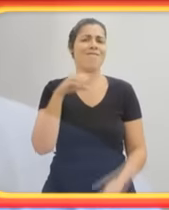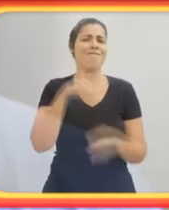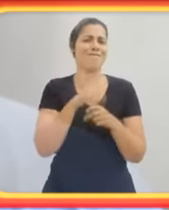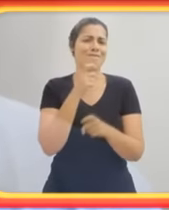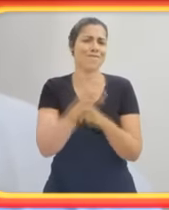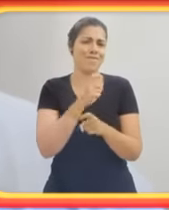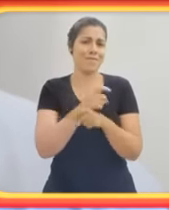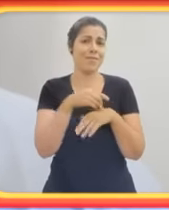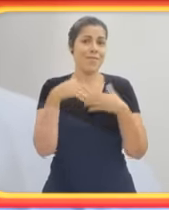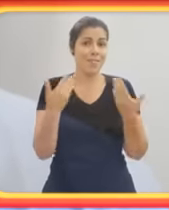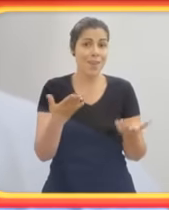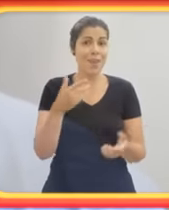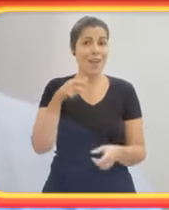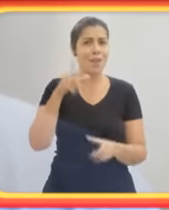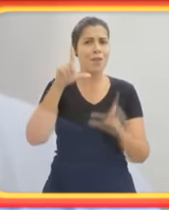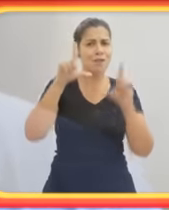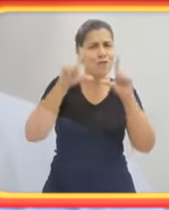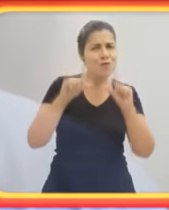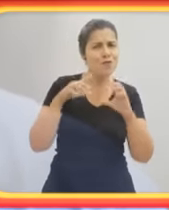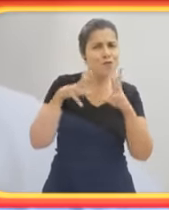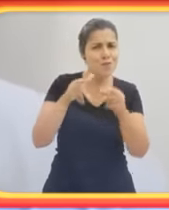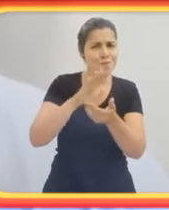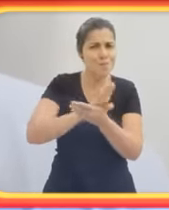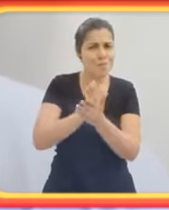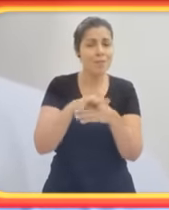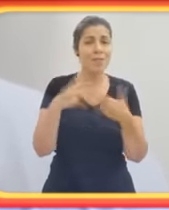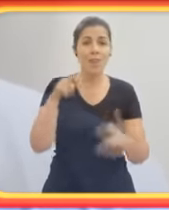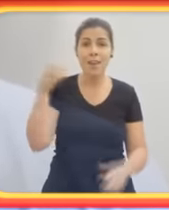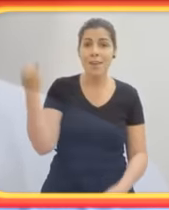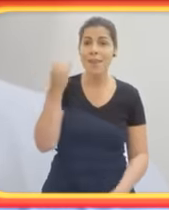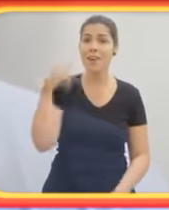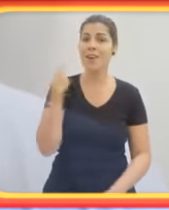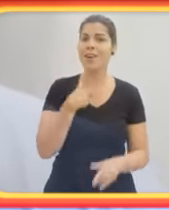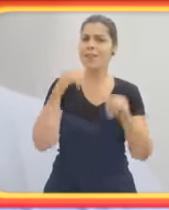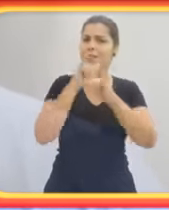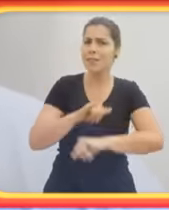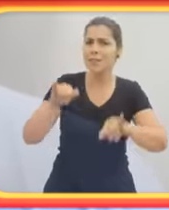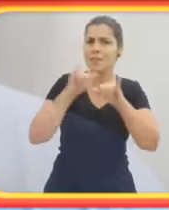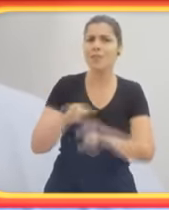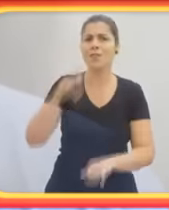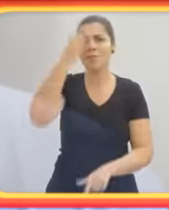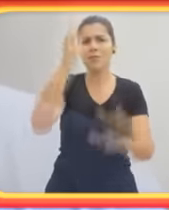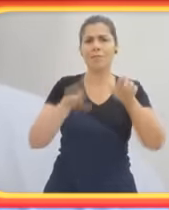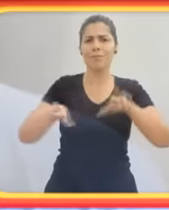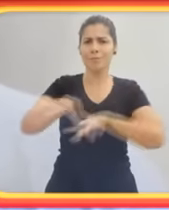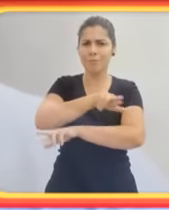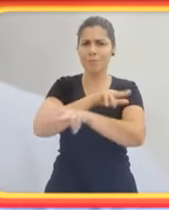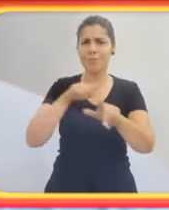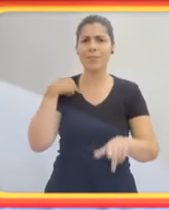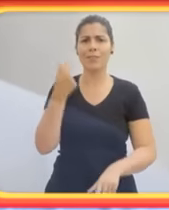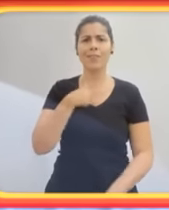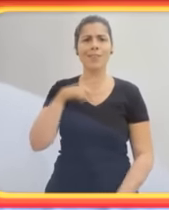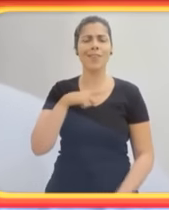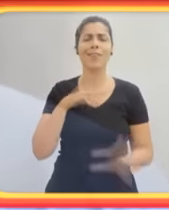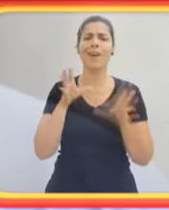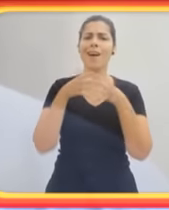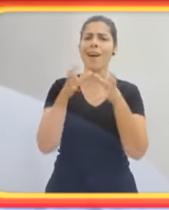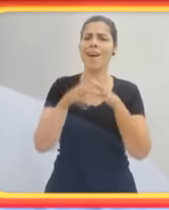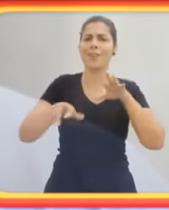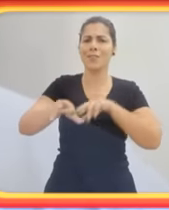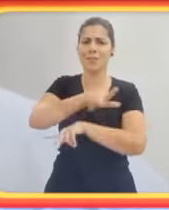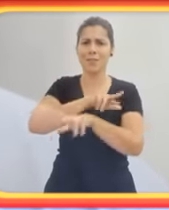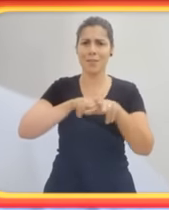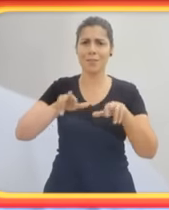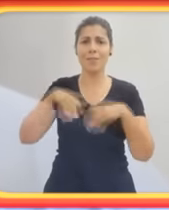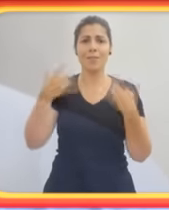preconceito, esse tipo de prevenção contra pessoas com algum tipo de deficiência é fruto de ignorância, assim como todos os